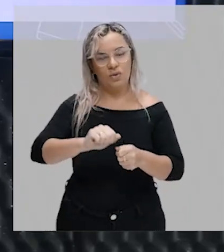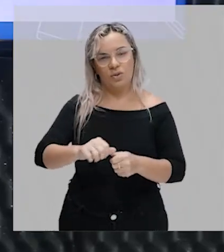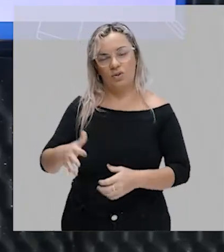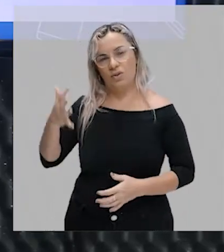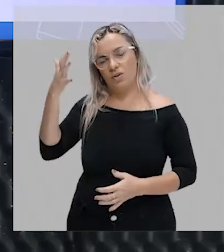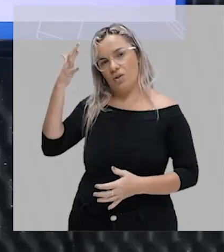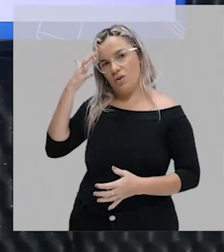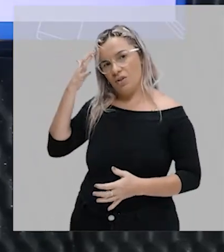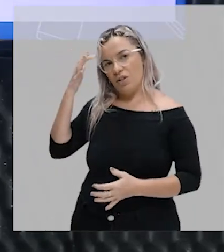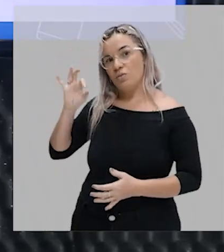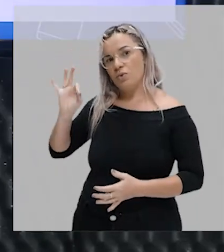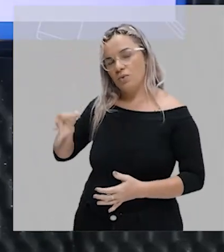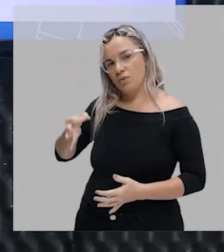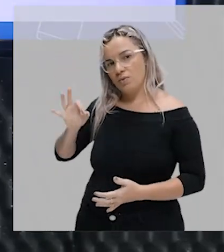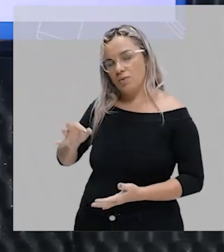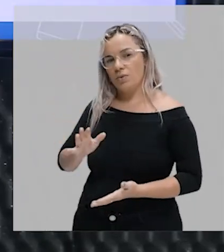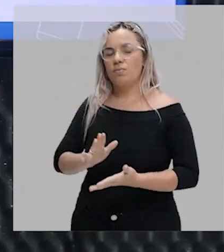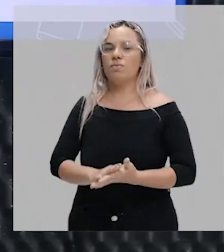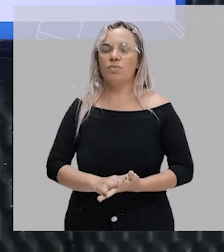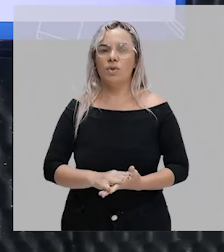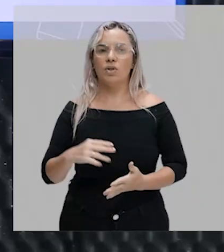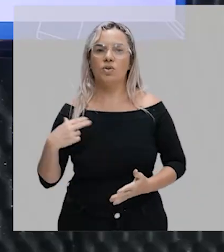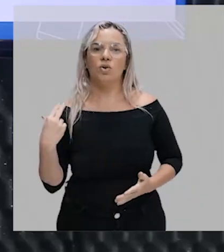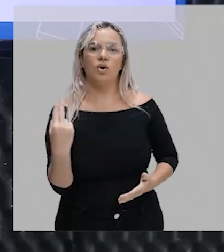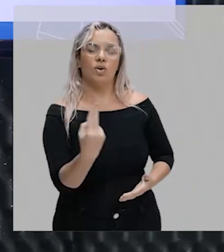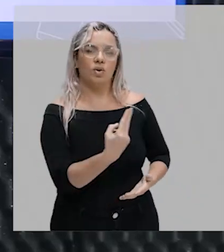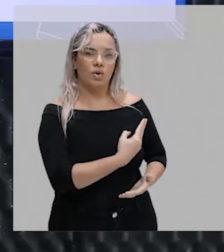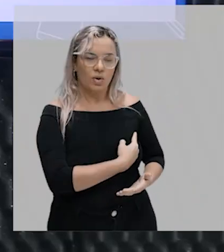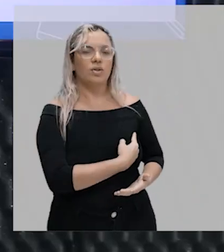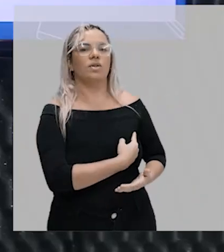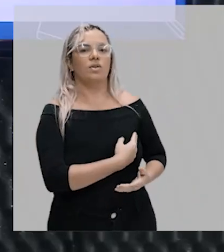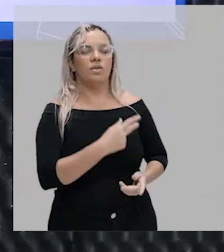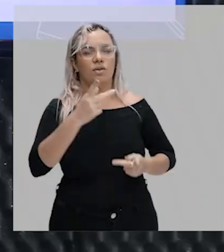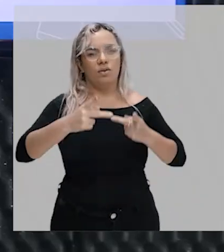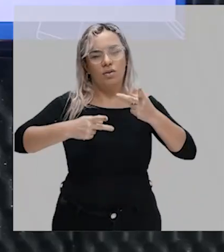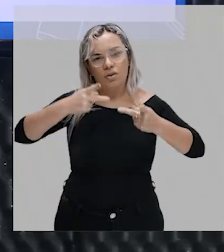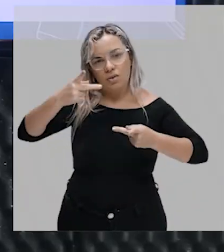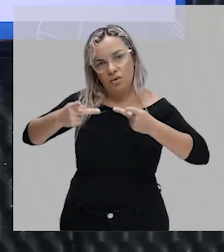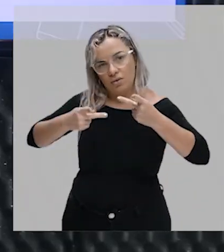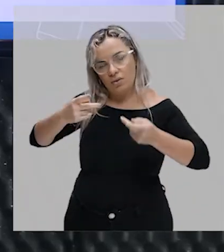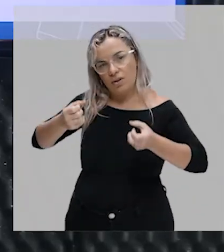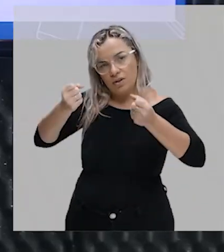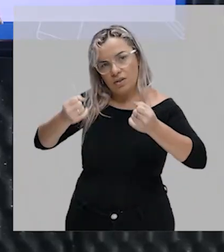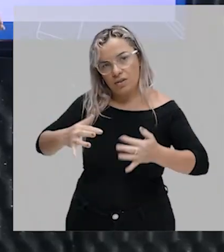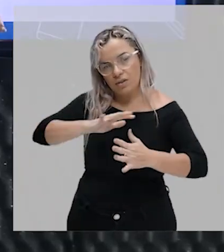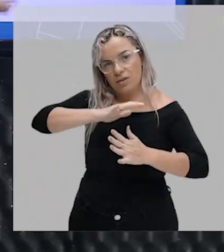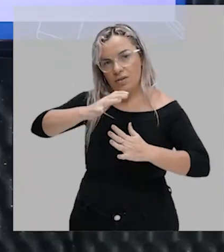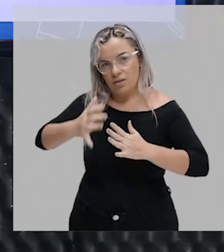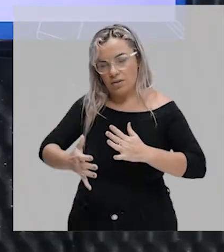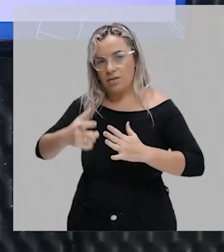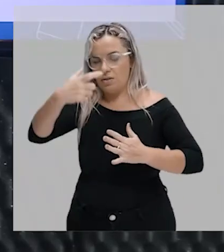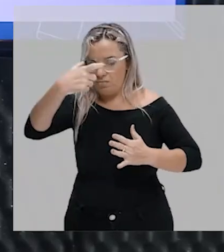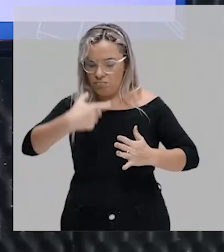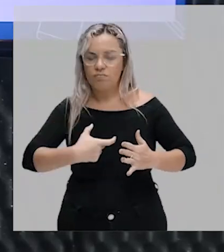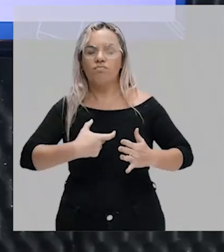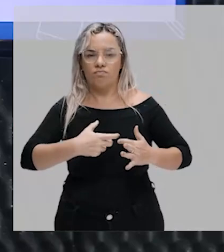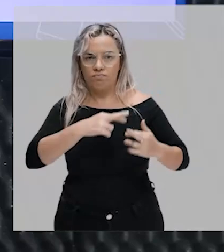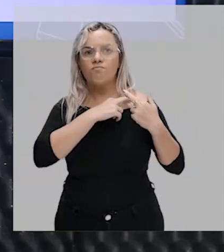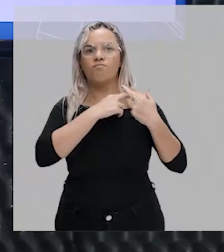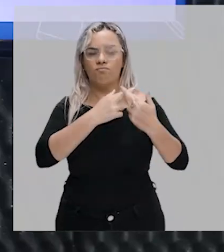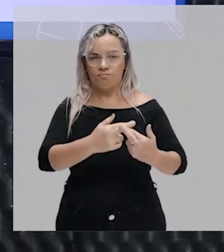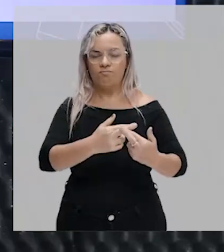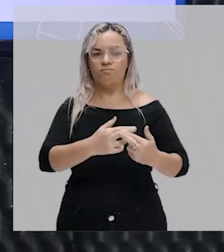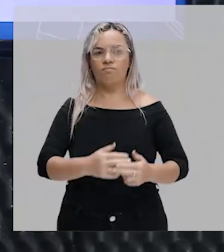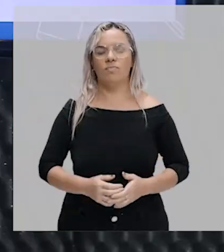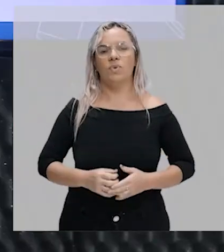ter o entendimento. Então, isso é parte nossa que fala. É o meu papel e é o papel da Day. certo? Fazer